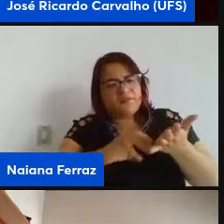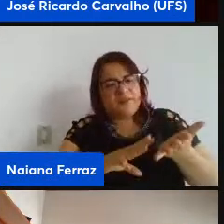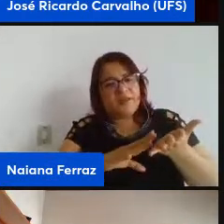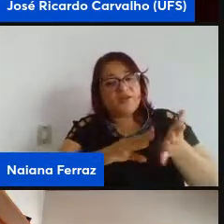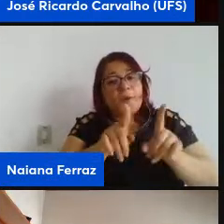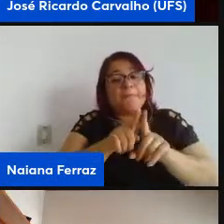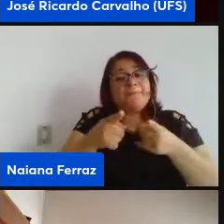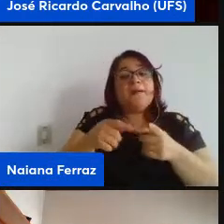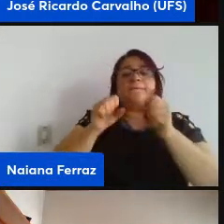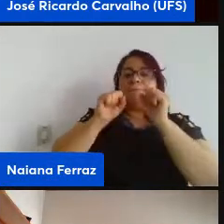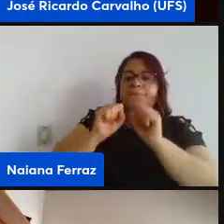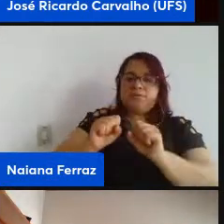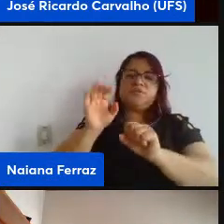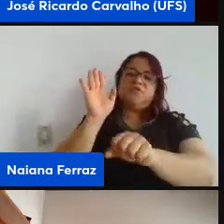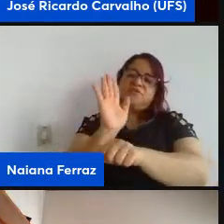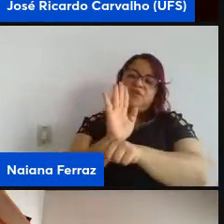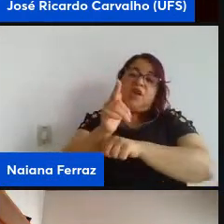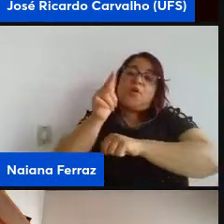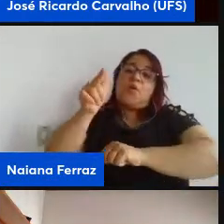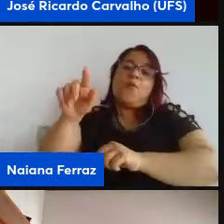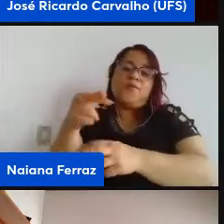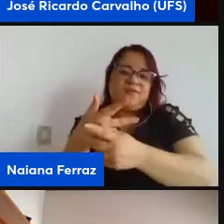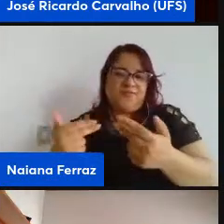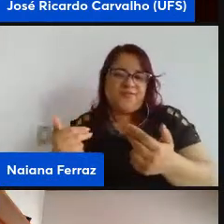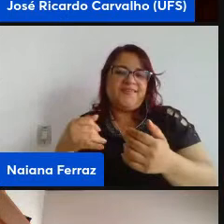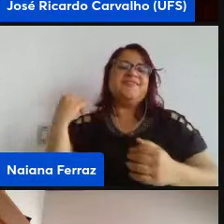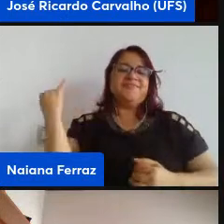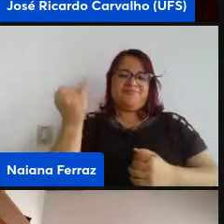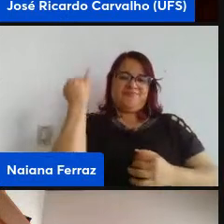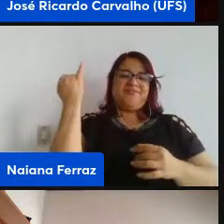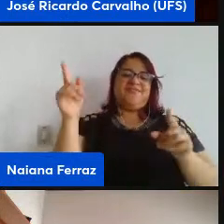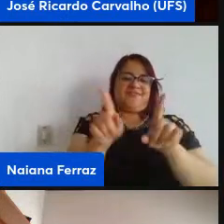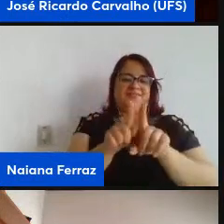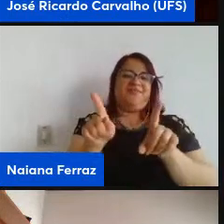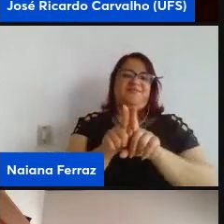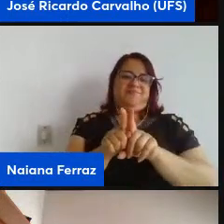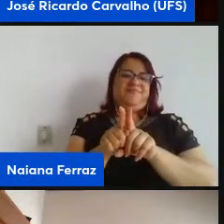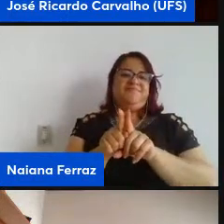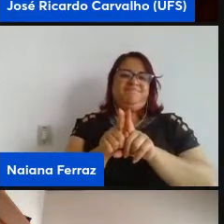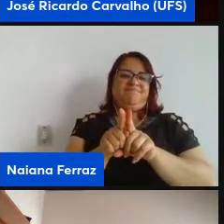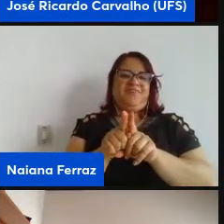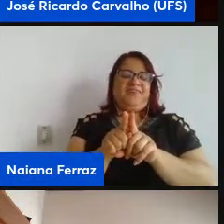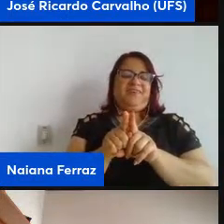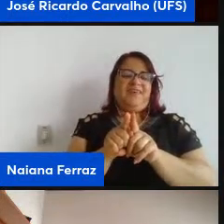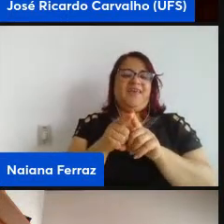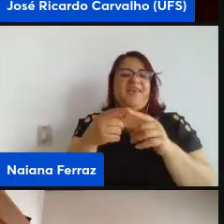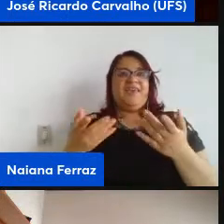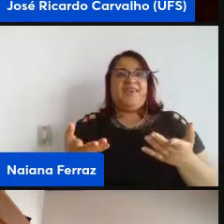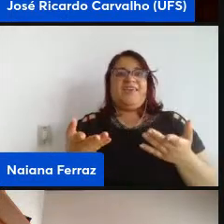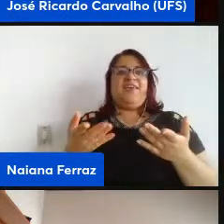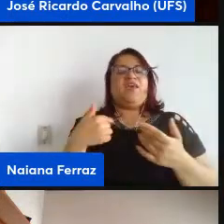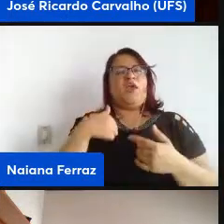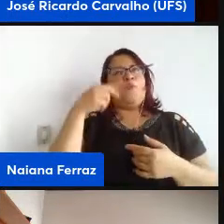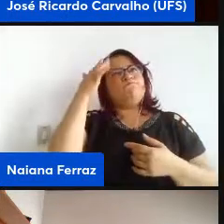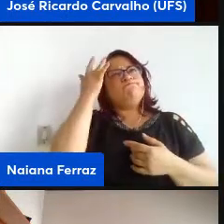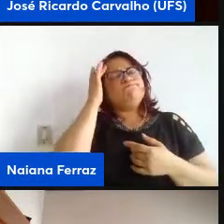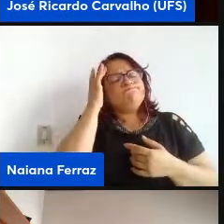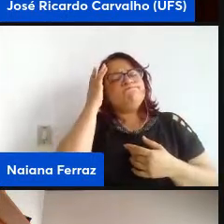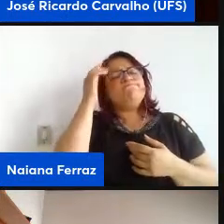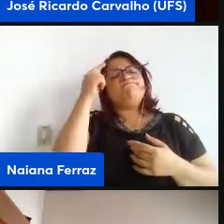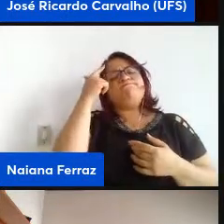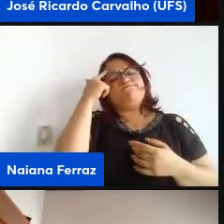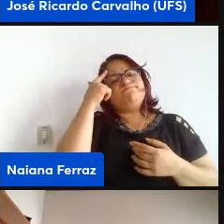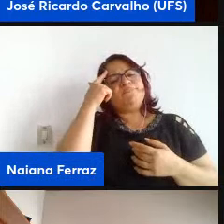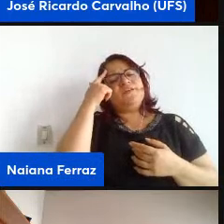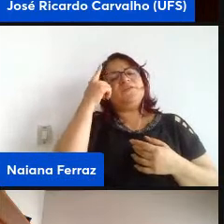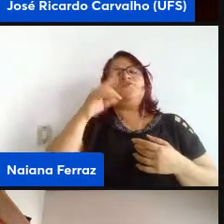outras coisas que são muito importantes também. E aí, eu acho que é fundamental,